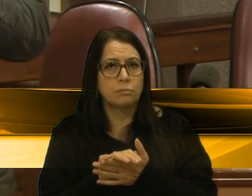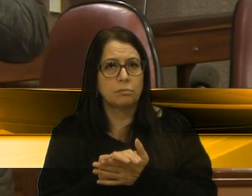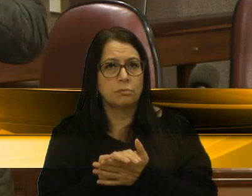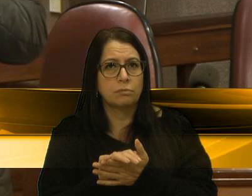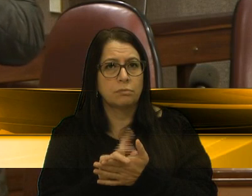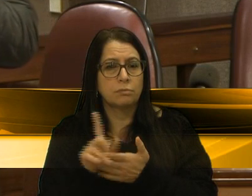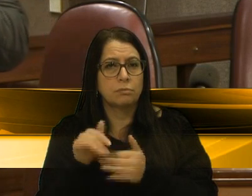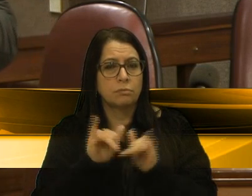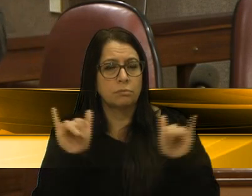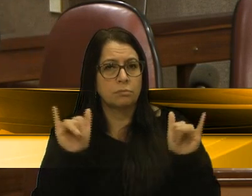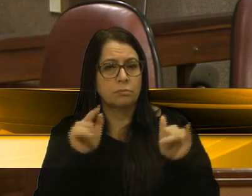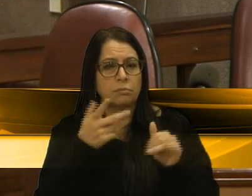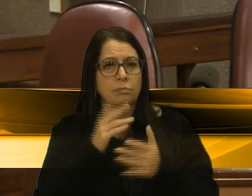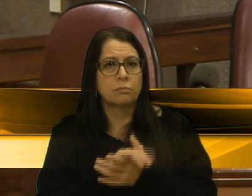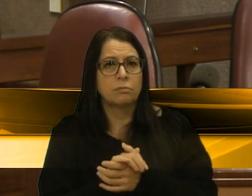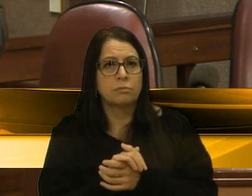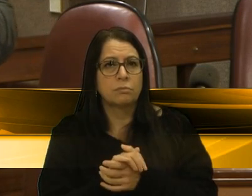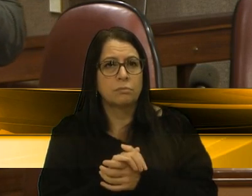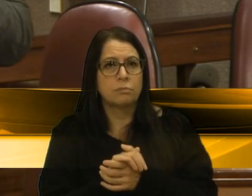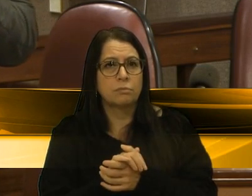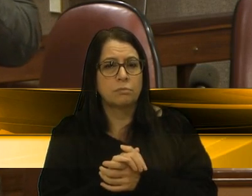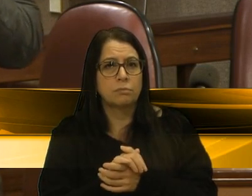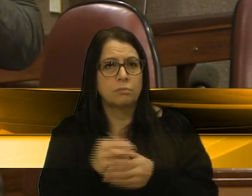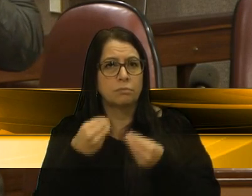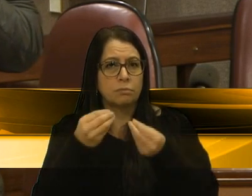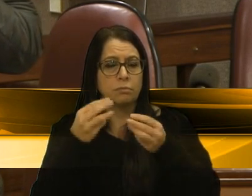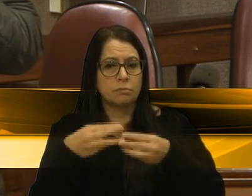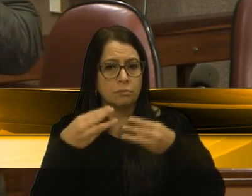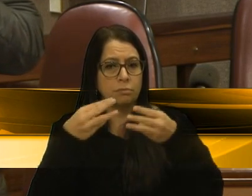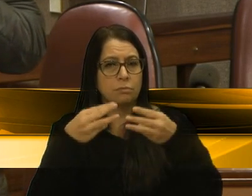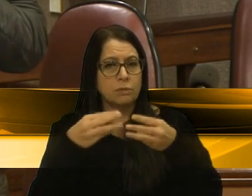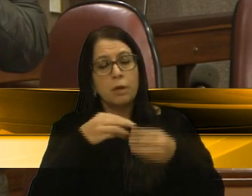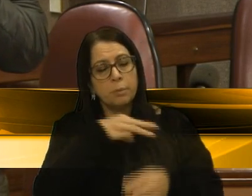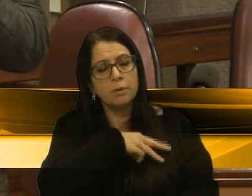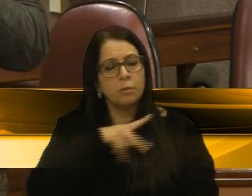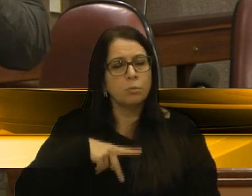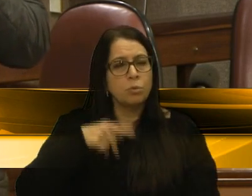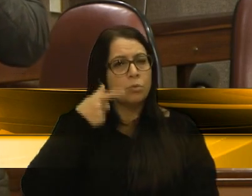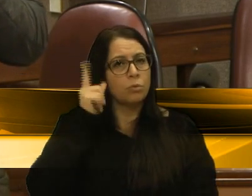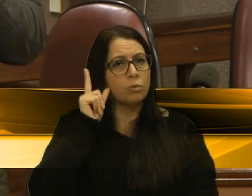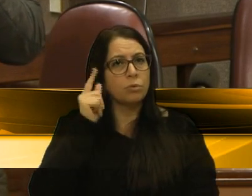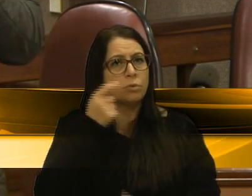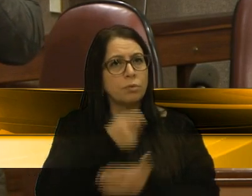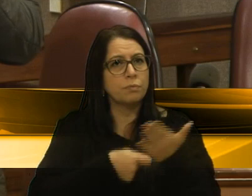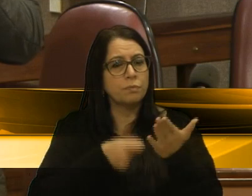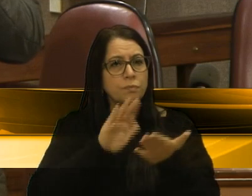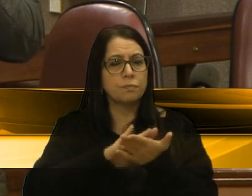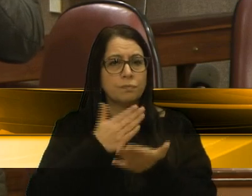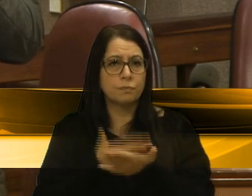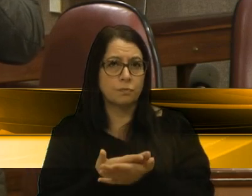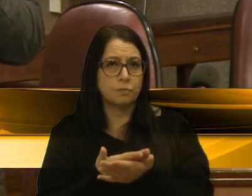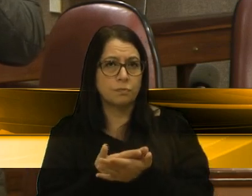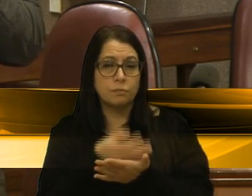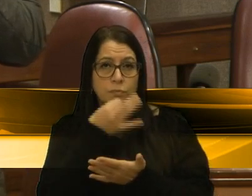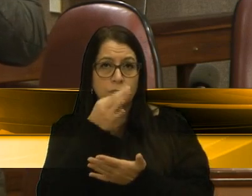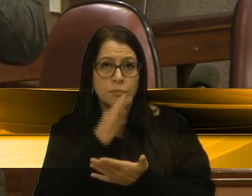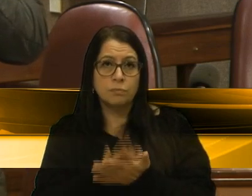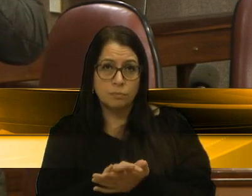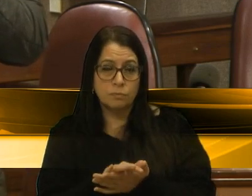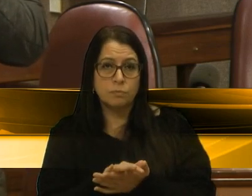uma outra notificação que foi entregue no Ministério Público ontem, o concurso para intérprete de Caxias do